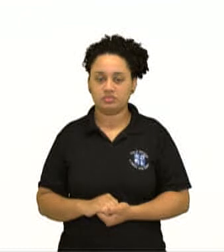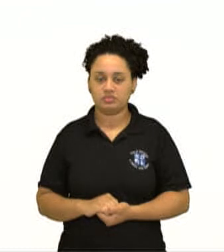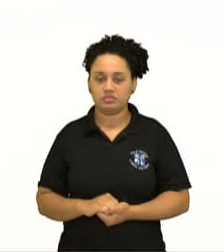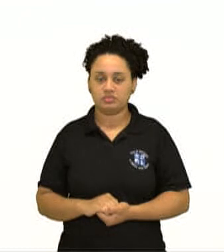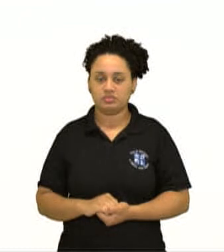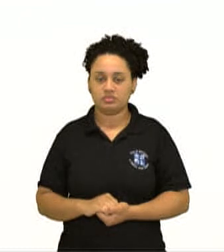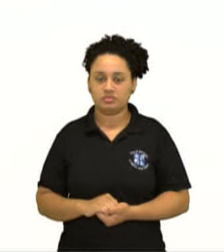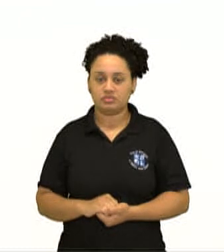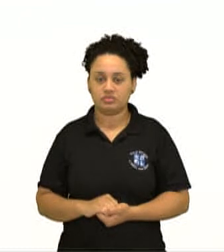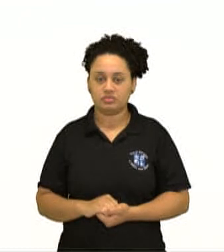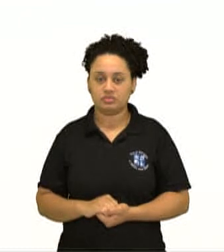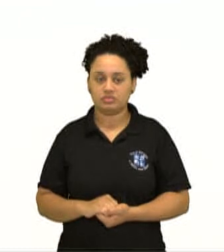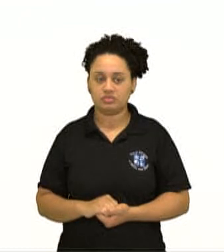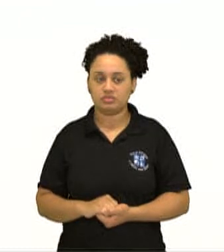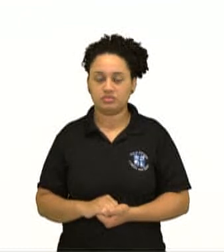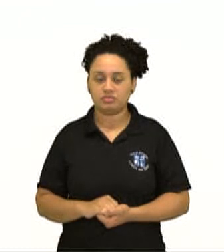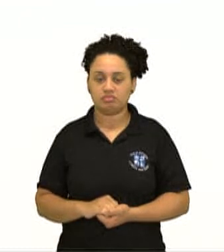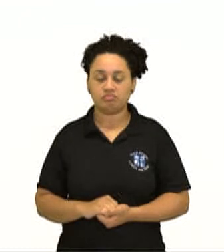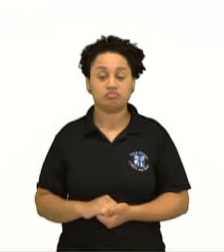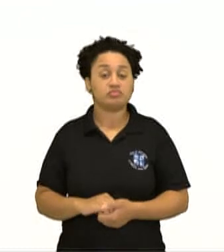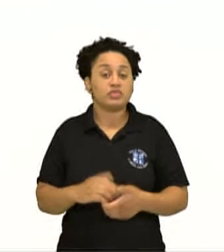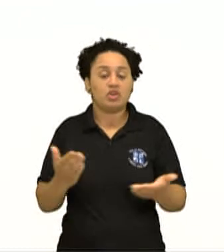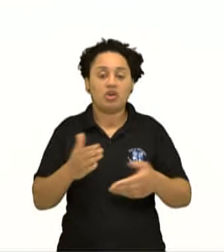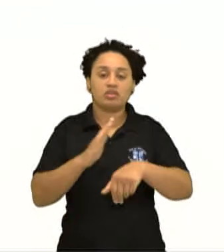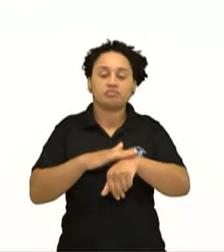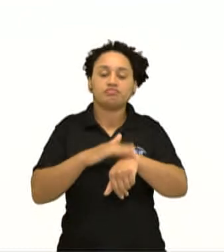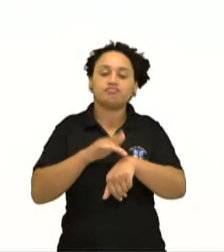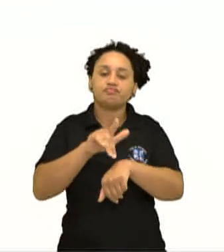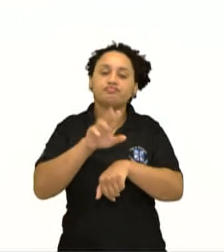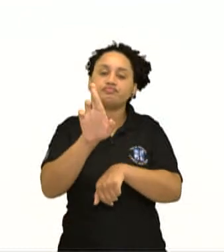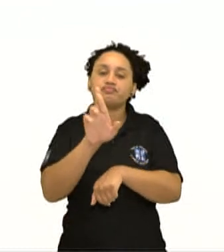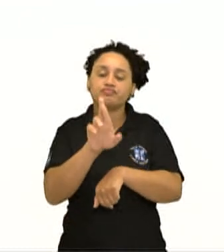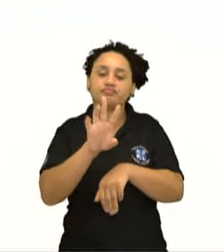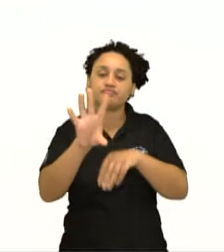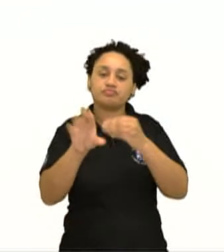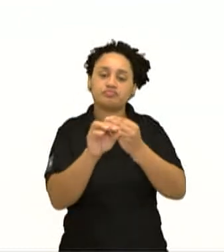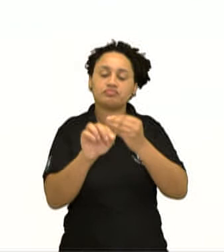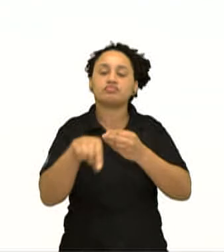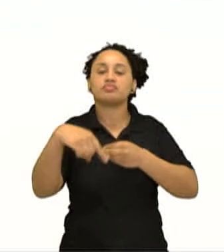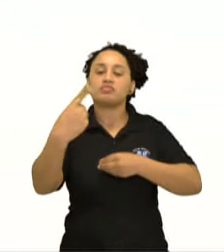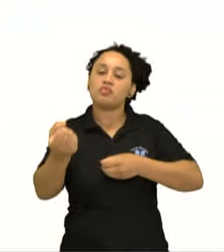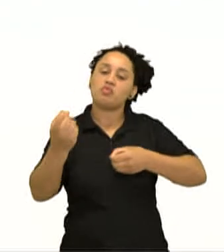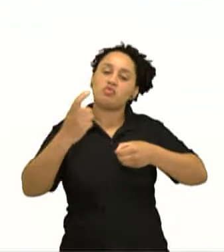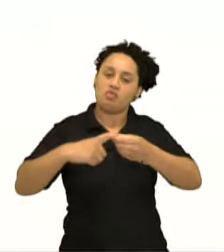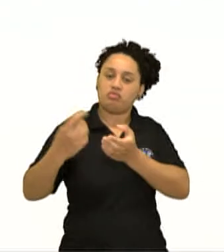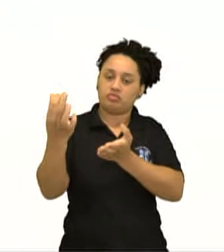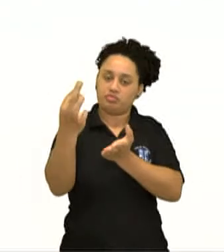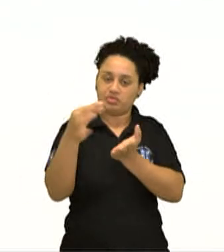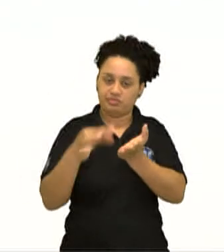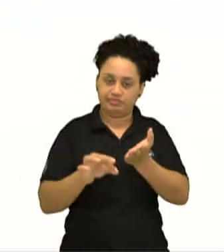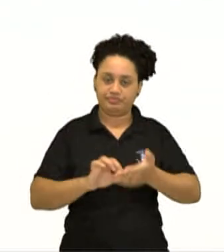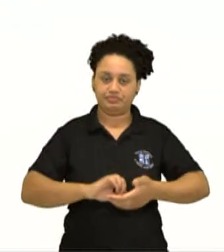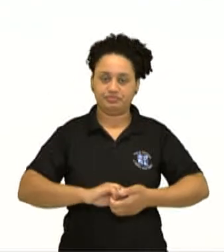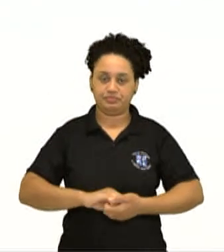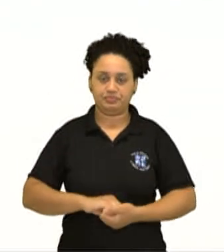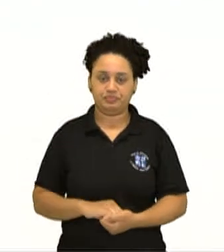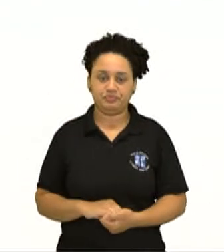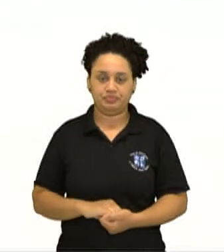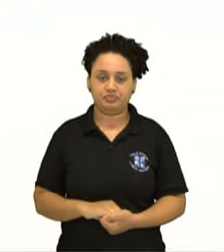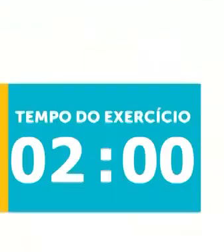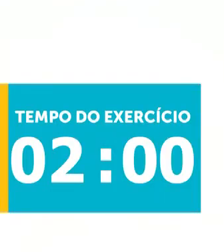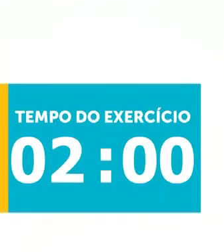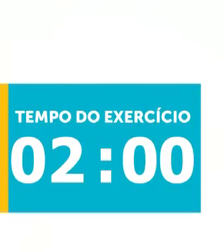sus sueños realidade. Tá? Um tempinho, agora é com vocês. Já já retornamos para corrigir.